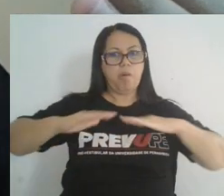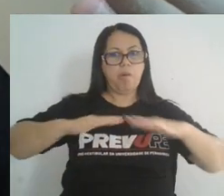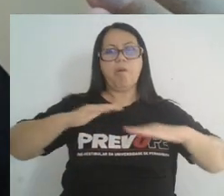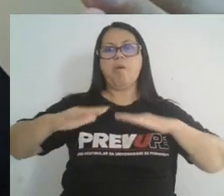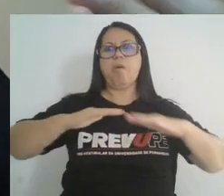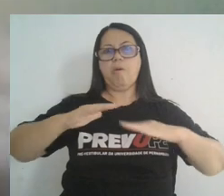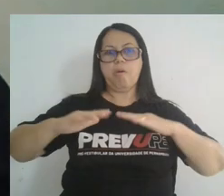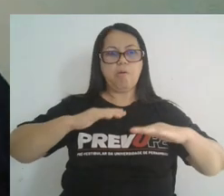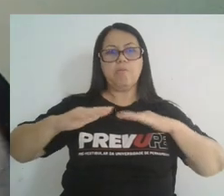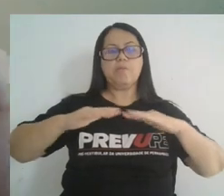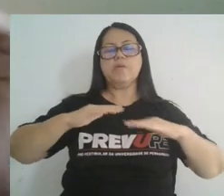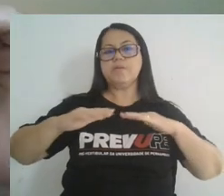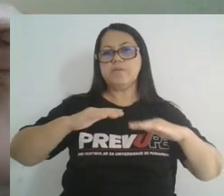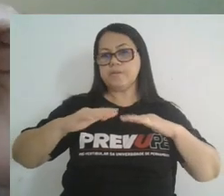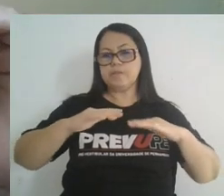permaneça em movimento,